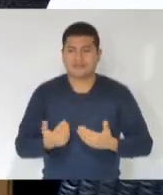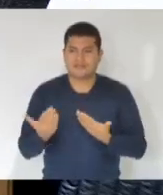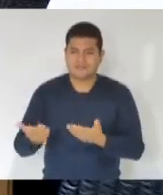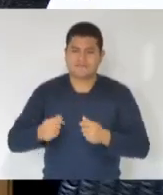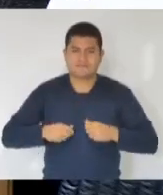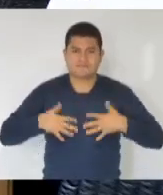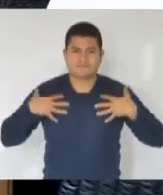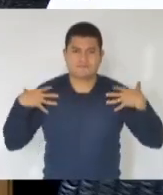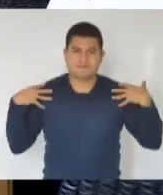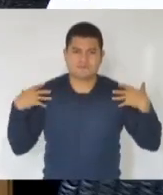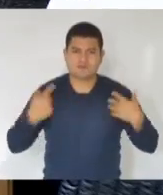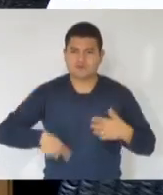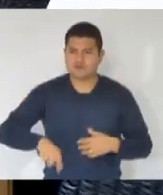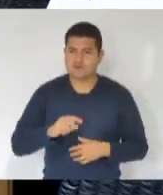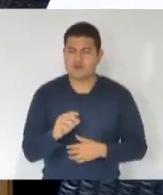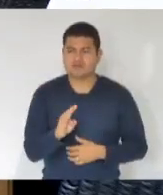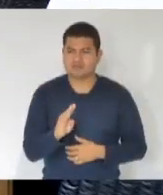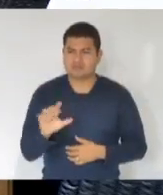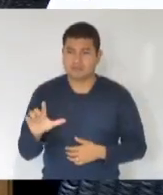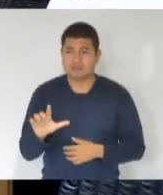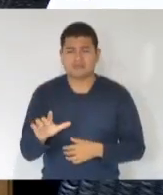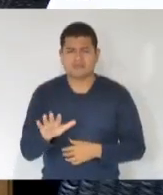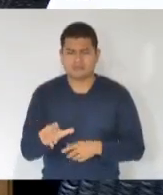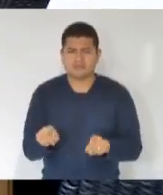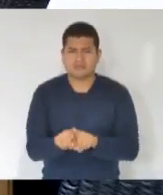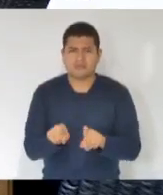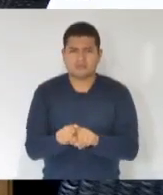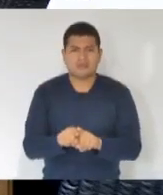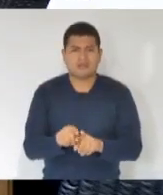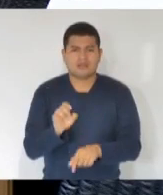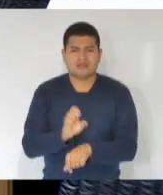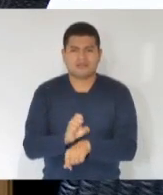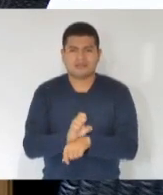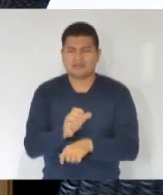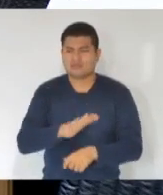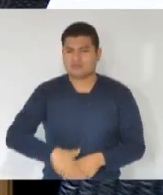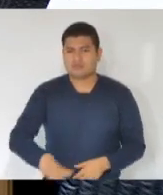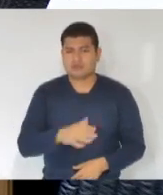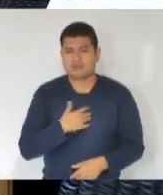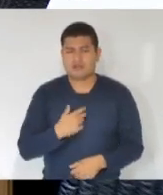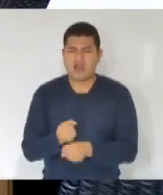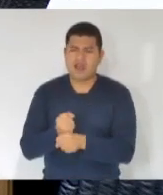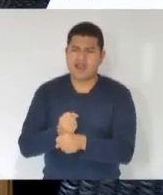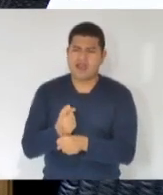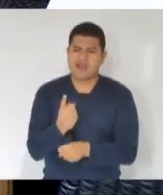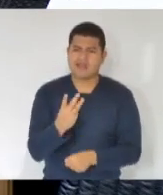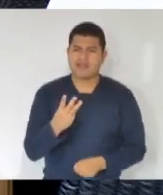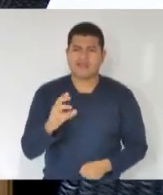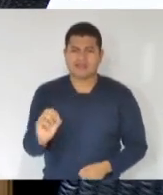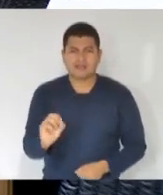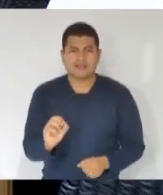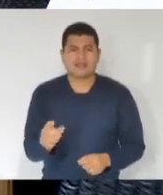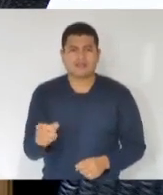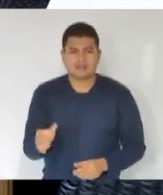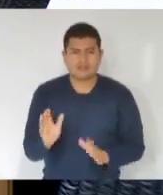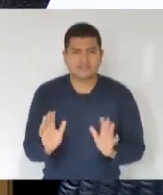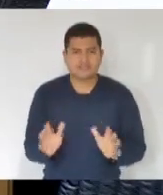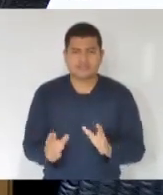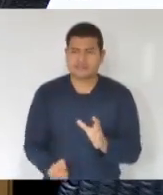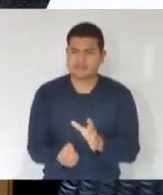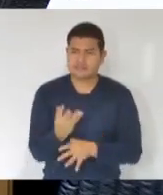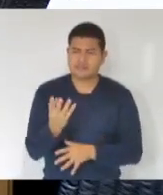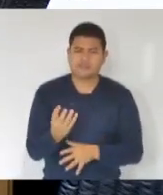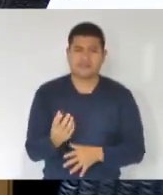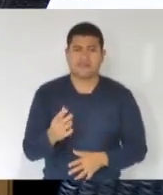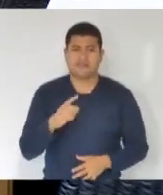dizer, a todos nós catarinenses, afinal, são 130 anos de existência. E fico feliz, deputado Alba, com a